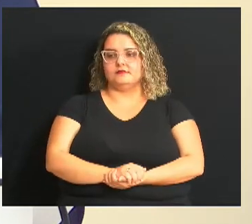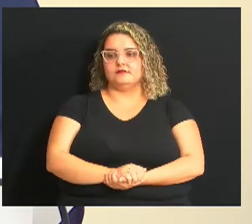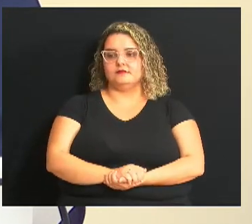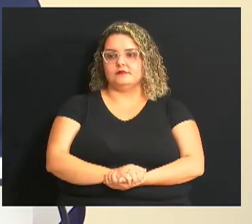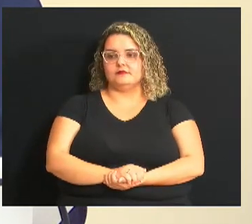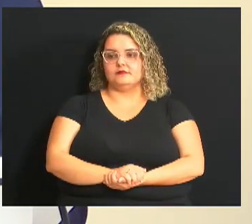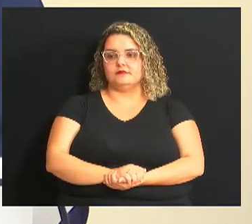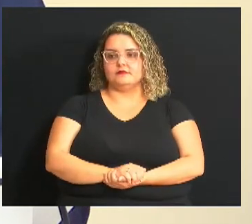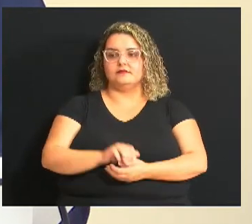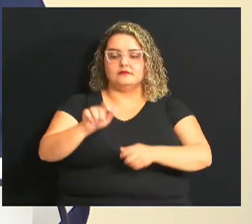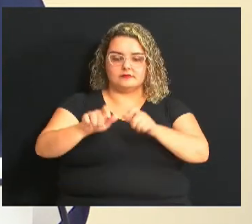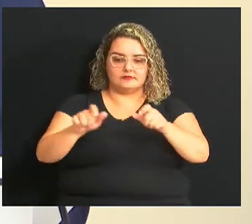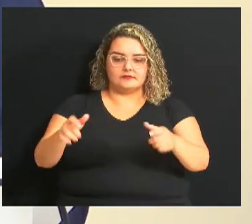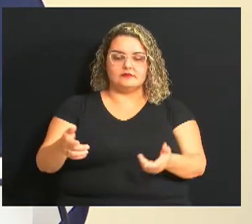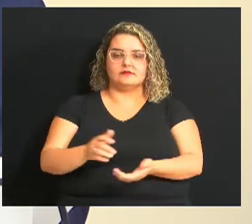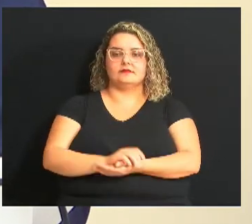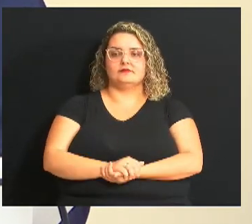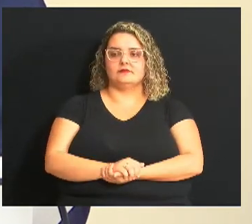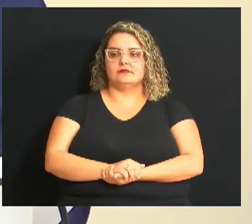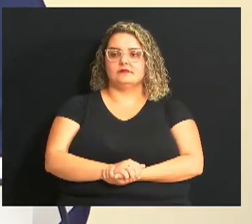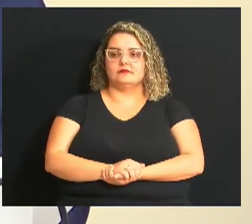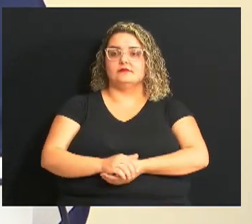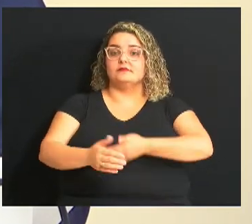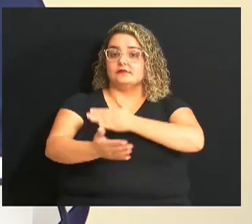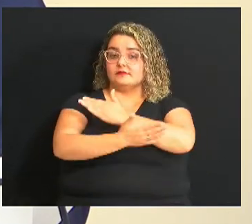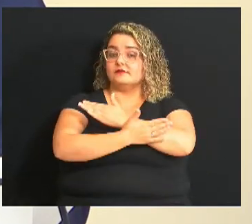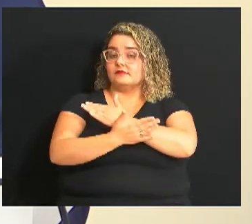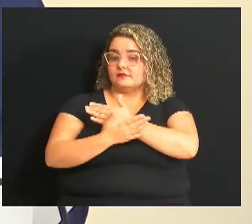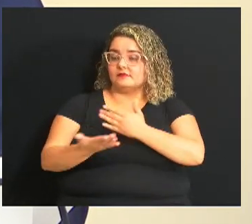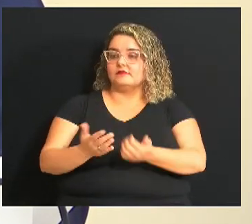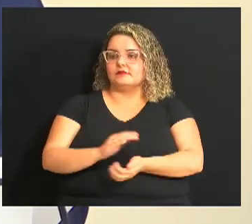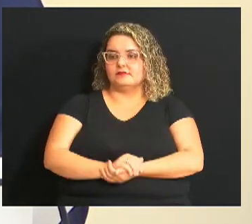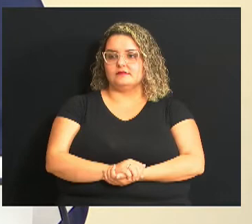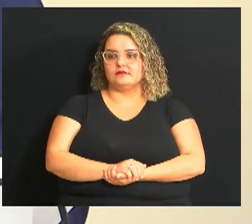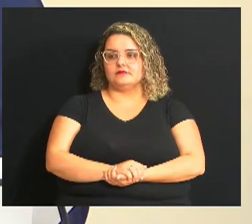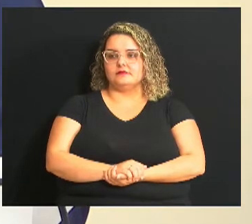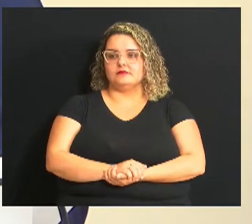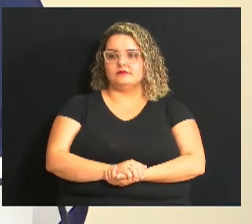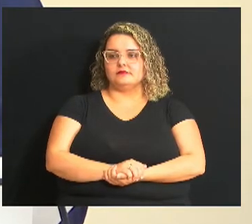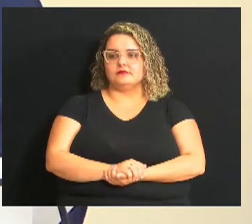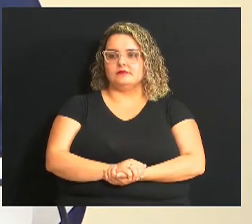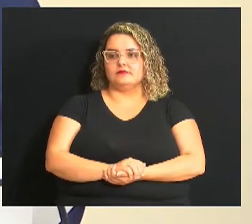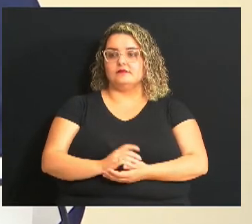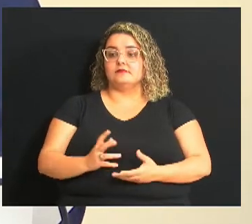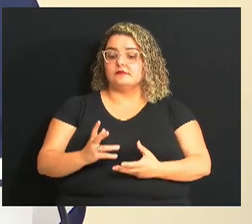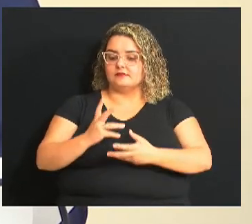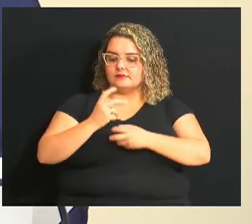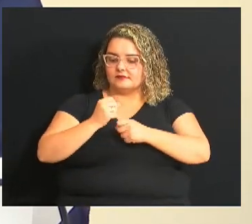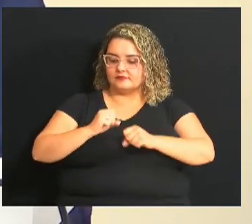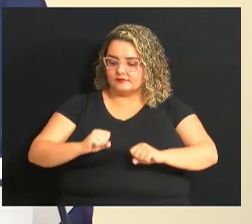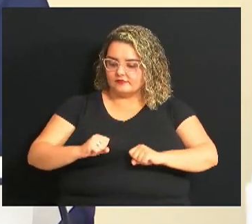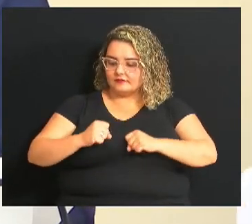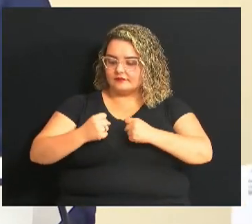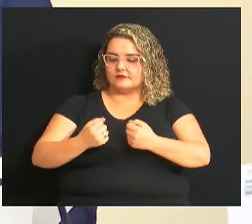essas pessoas que me ajudaram a fortalecer-me como